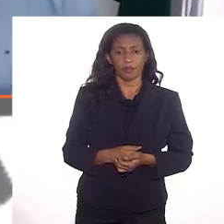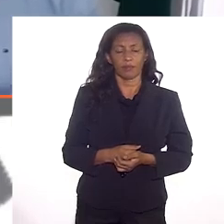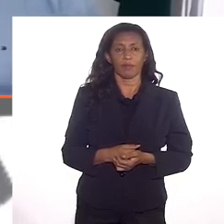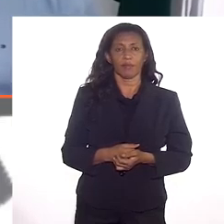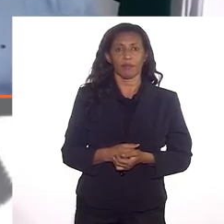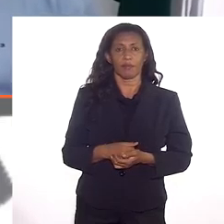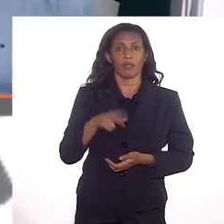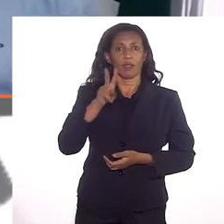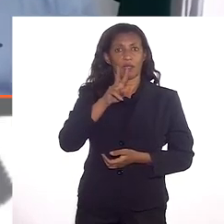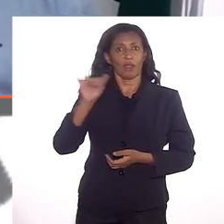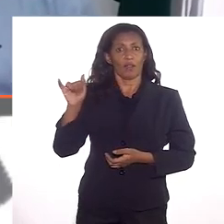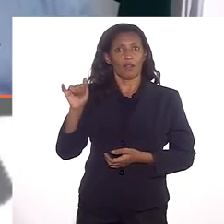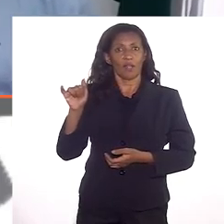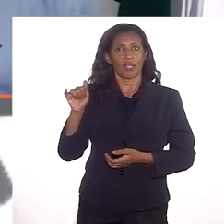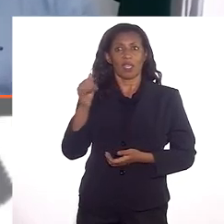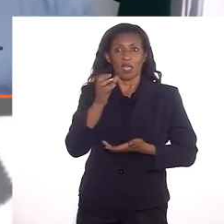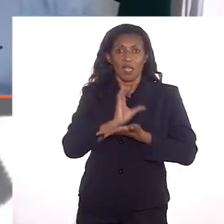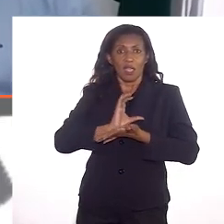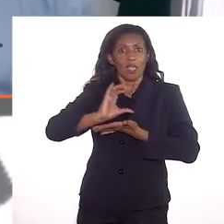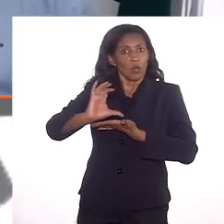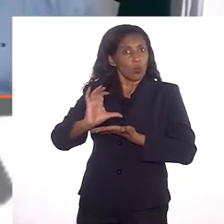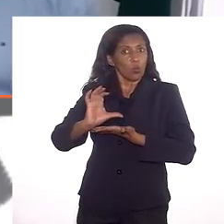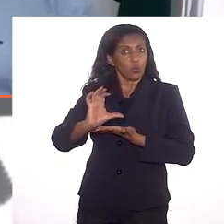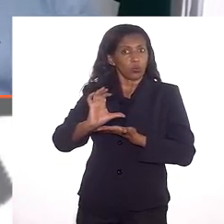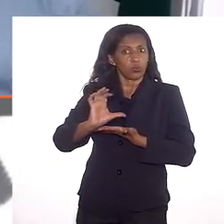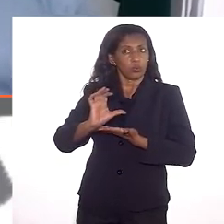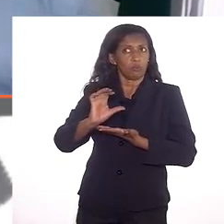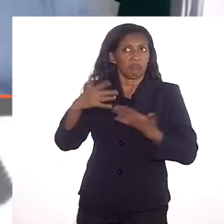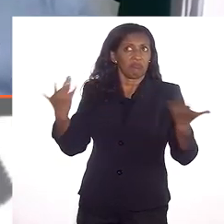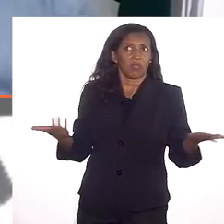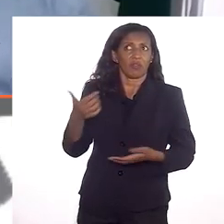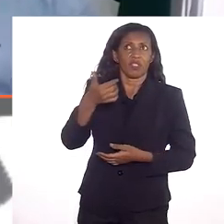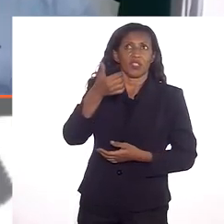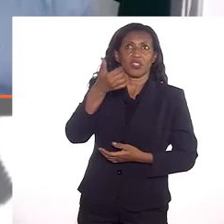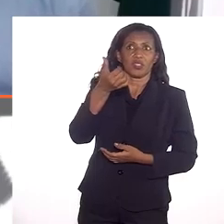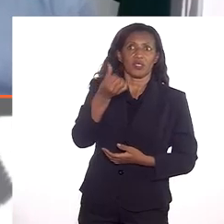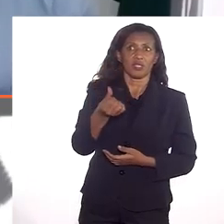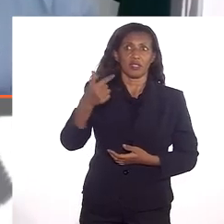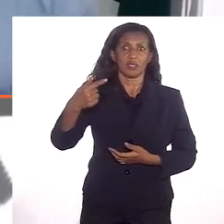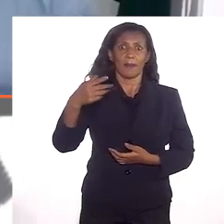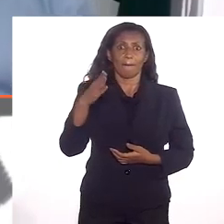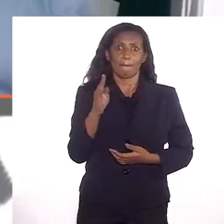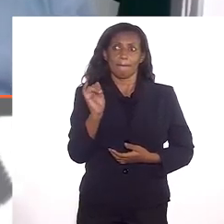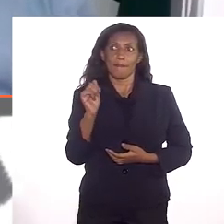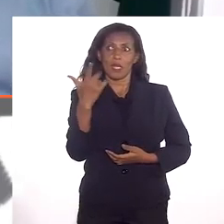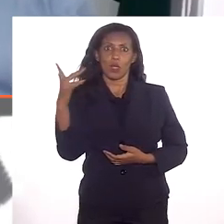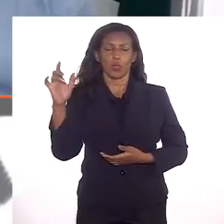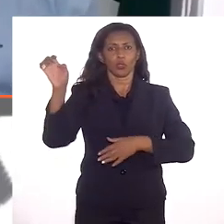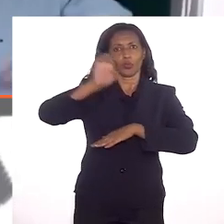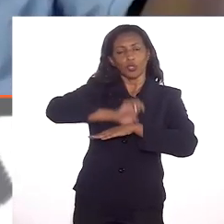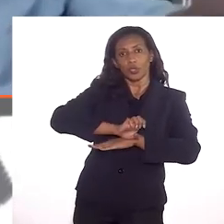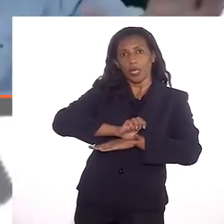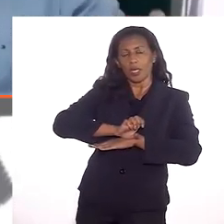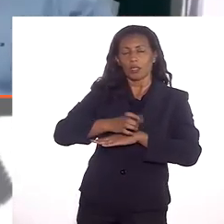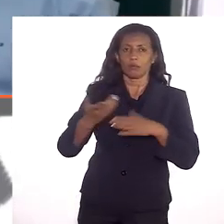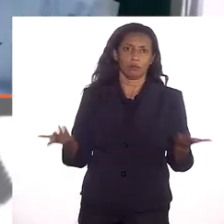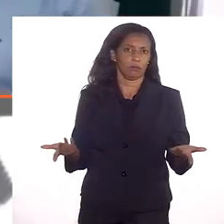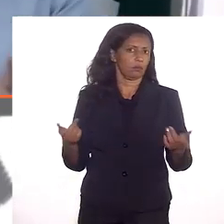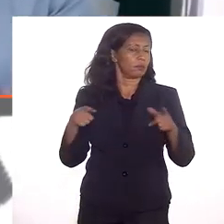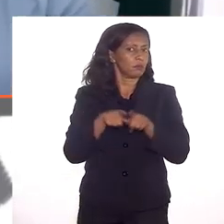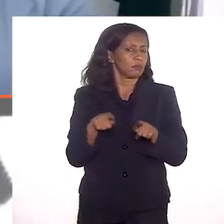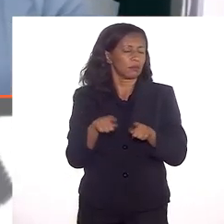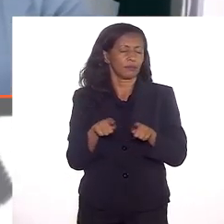aporte... Exatamente, haverá um aporte novo de recursos, talvez da ordem de 6 a 7 bilhões de reais para o Estado.